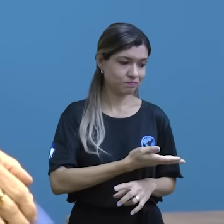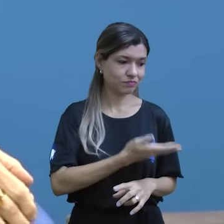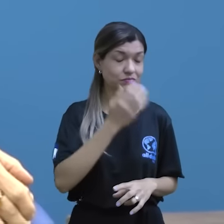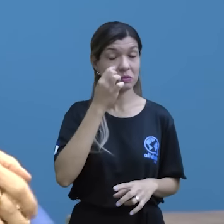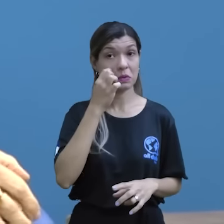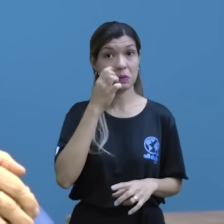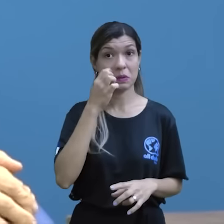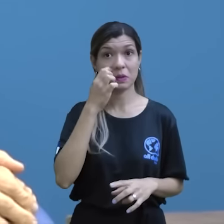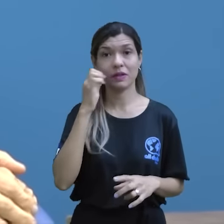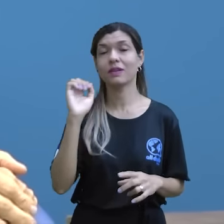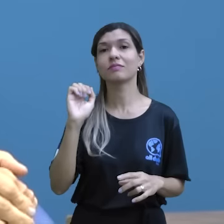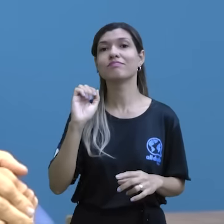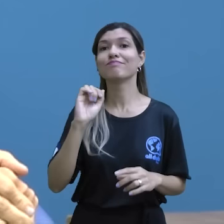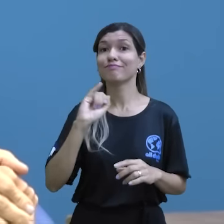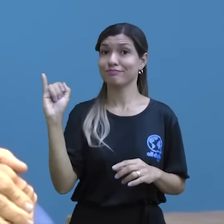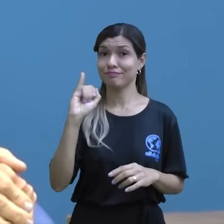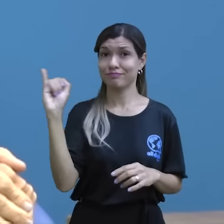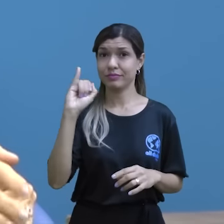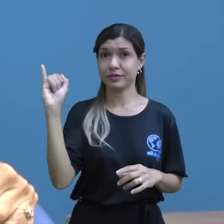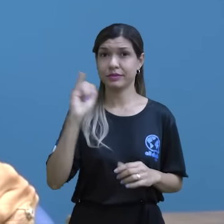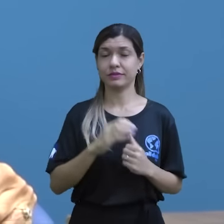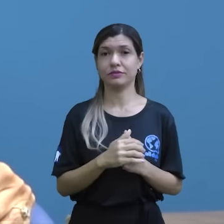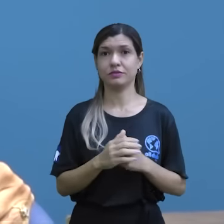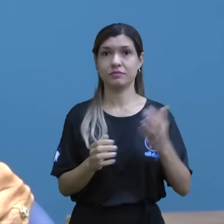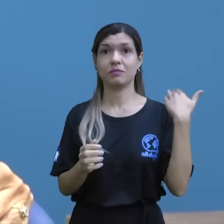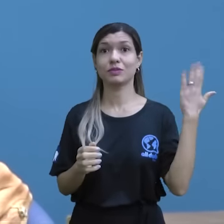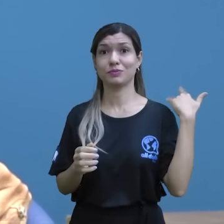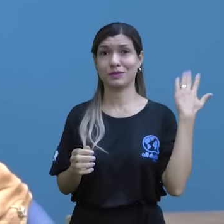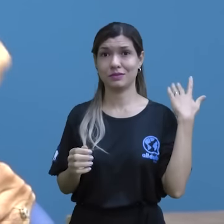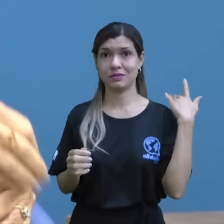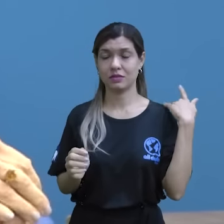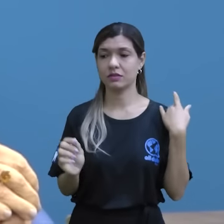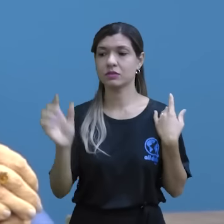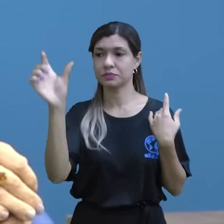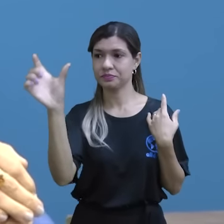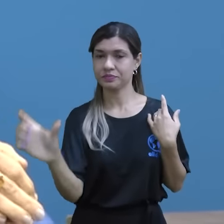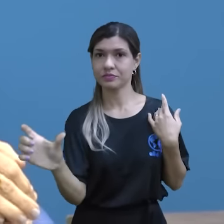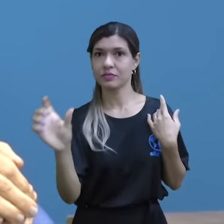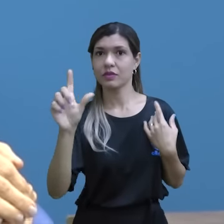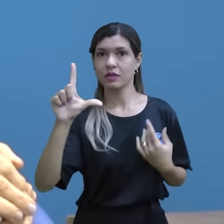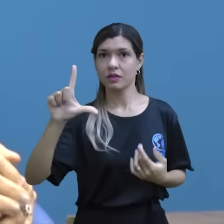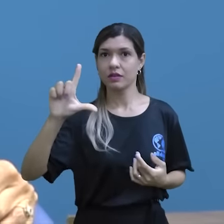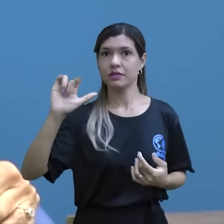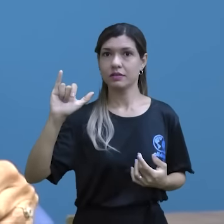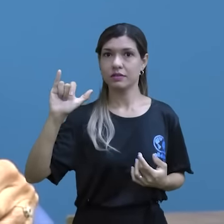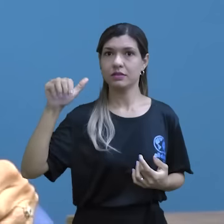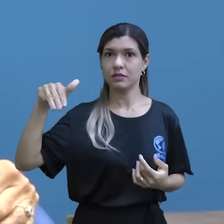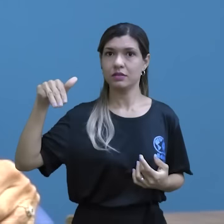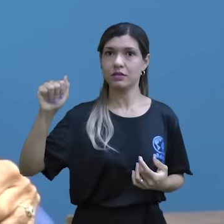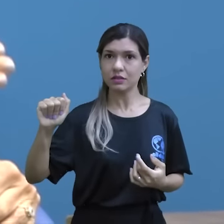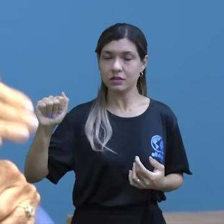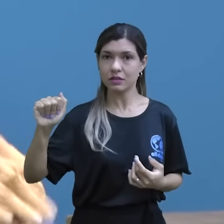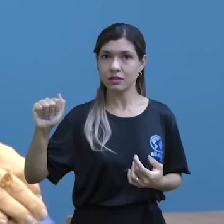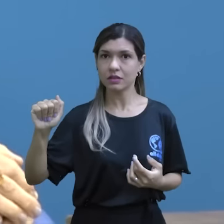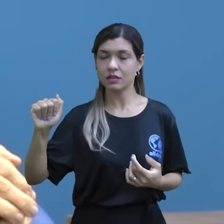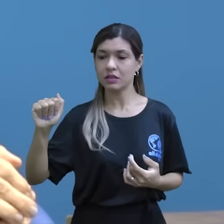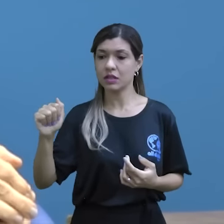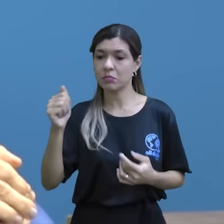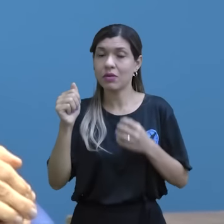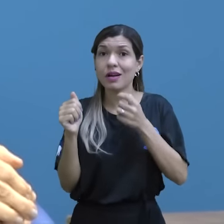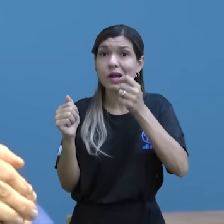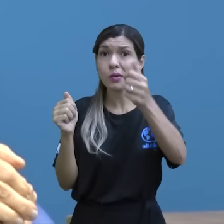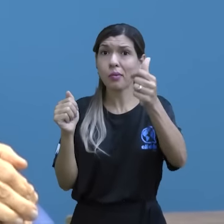Lima, é o Chico de Assis Barbosa que republica todos os livros que estavam fora de